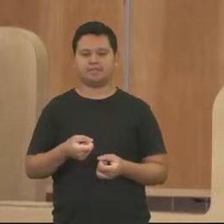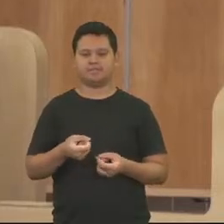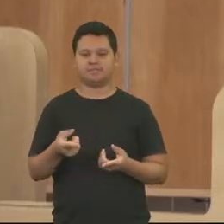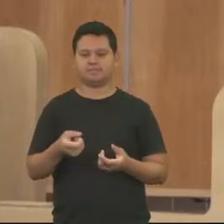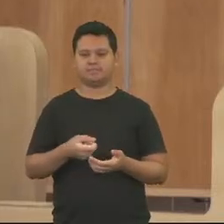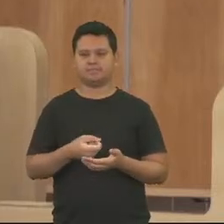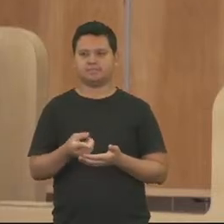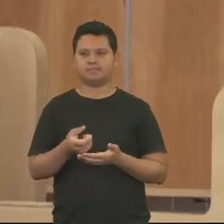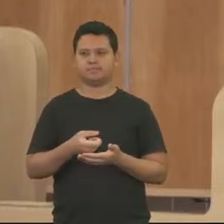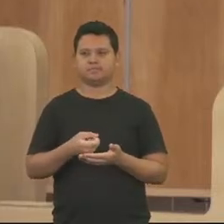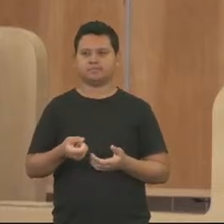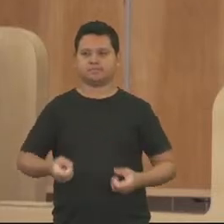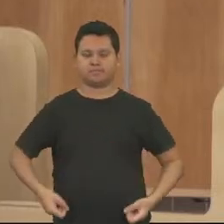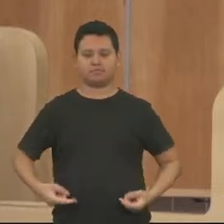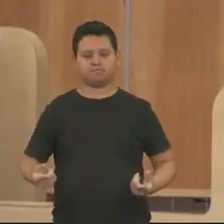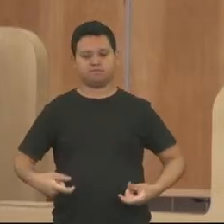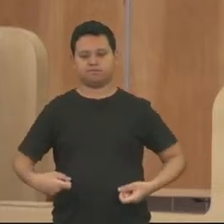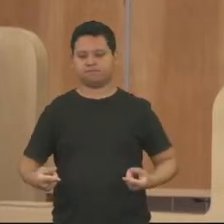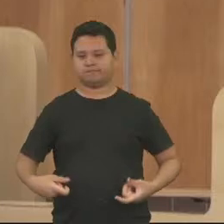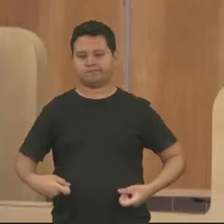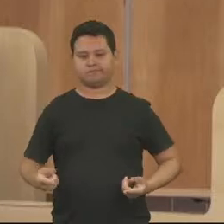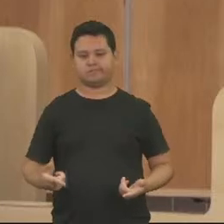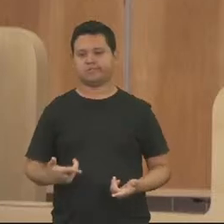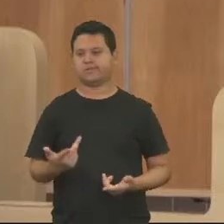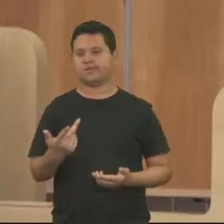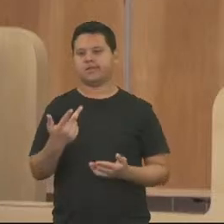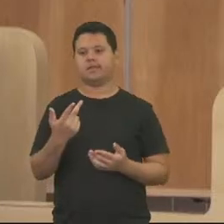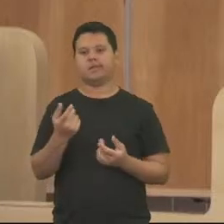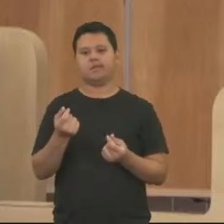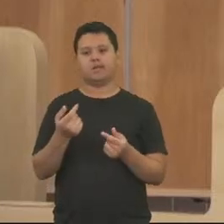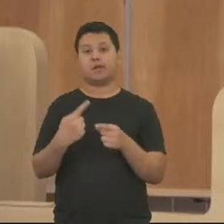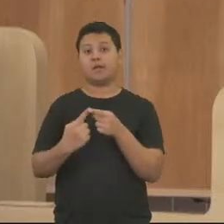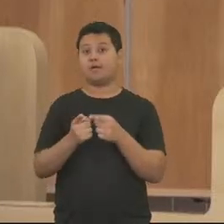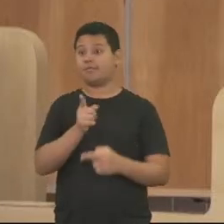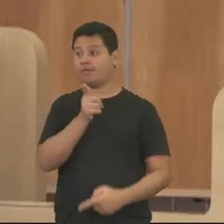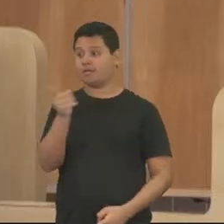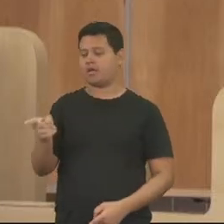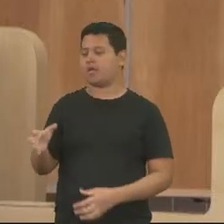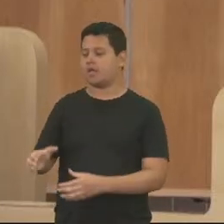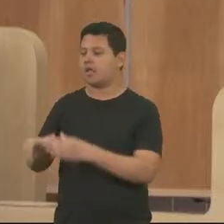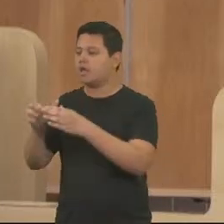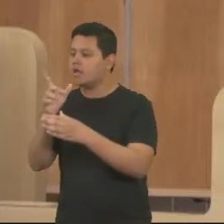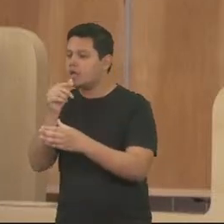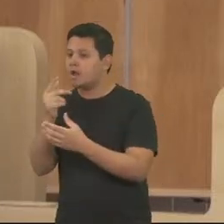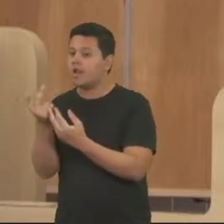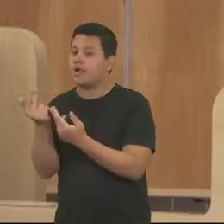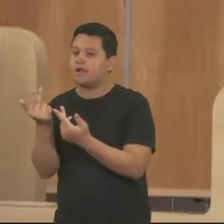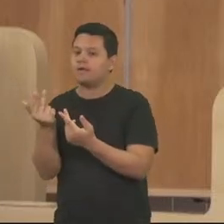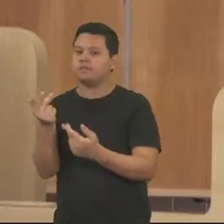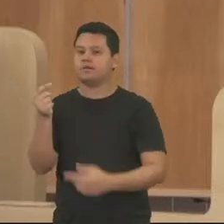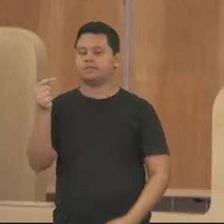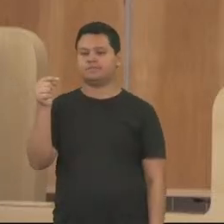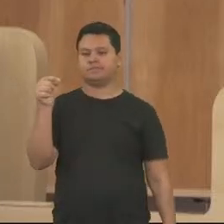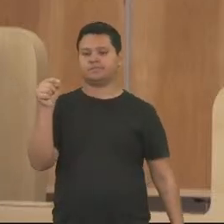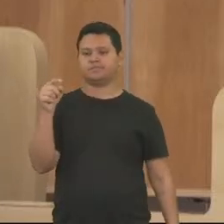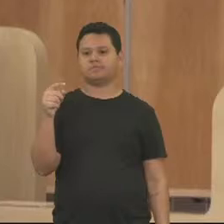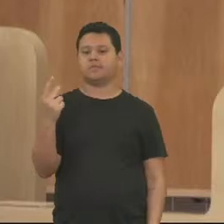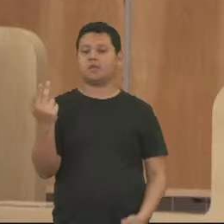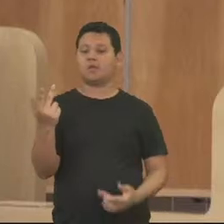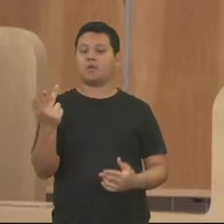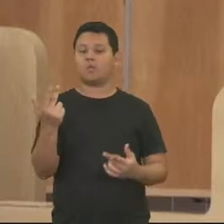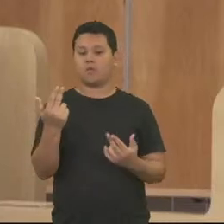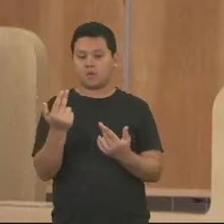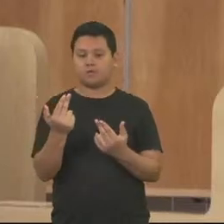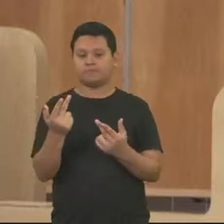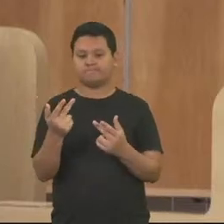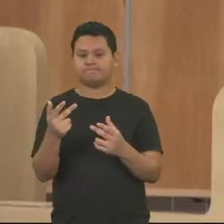torneiras anti-vandalismo, porque a torneira que vai ser colocada lá vai ser igual a que está na casa das